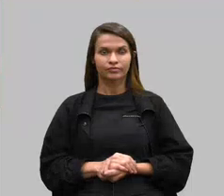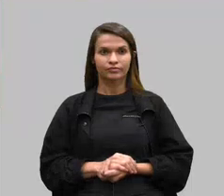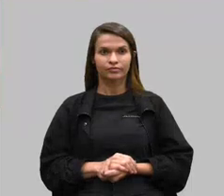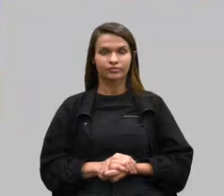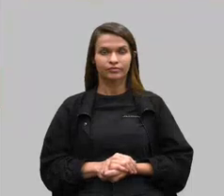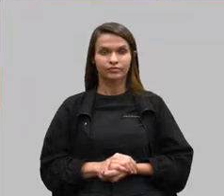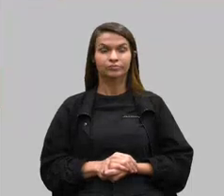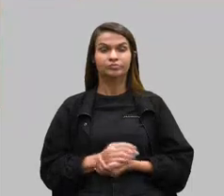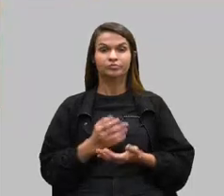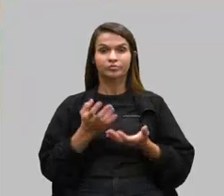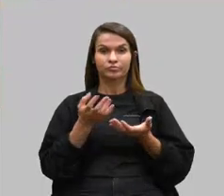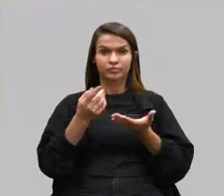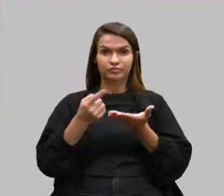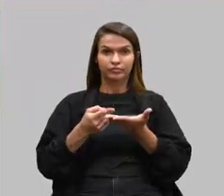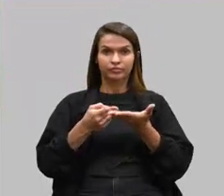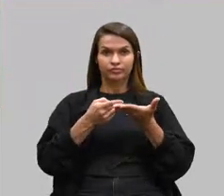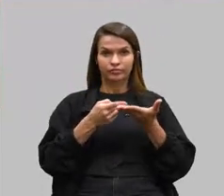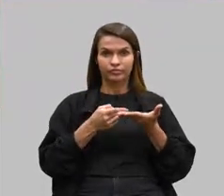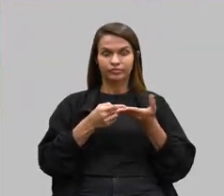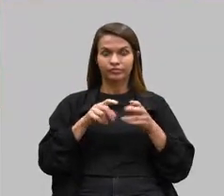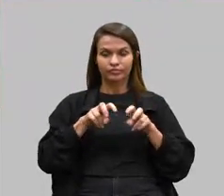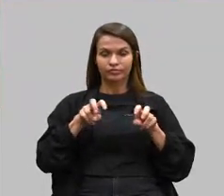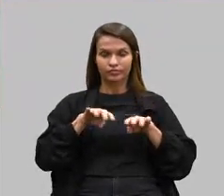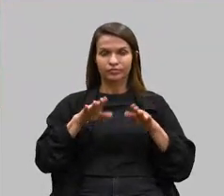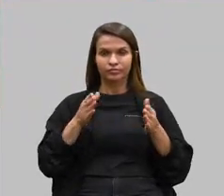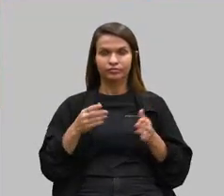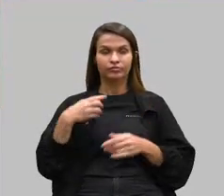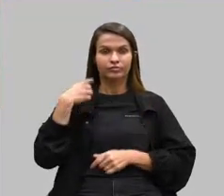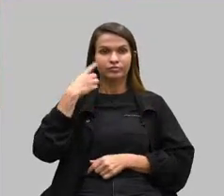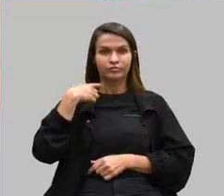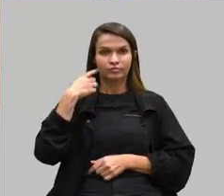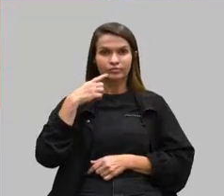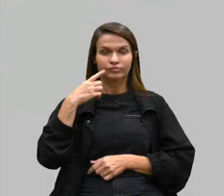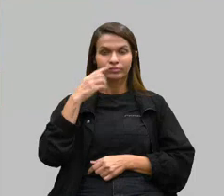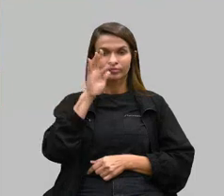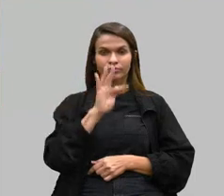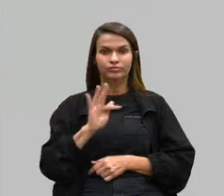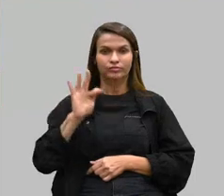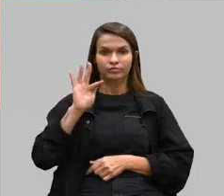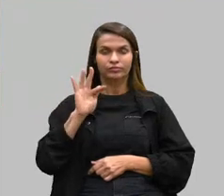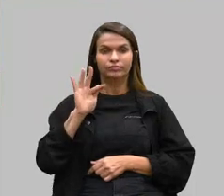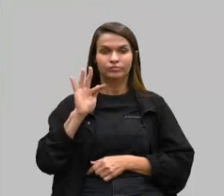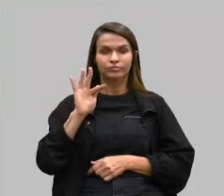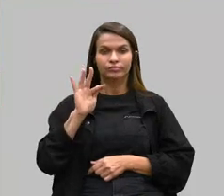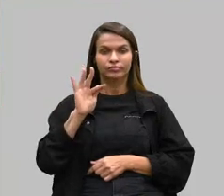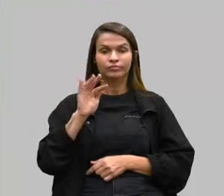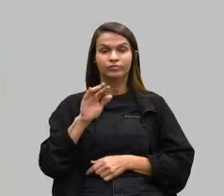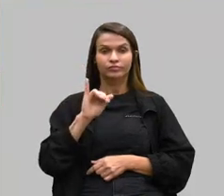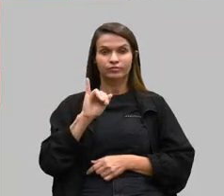gostaríamos de convidar para compor a mesa a deputada Federal delegada